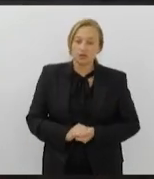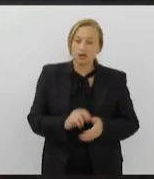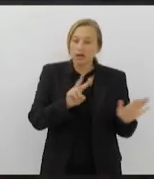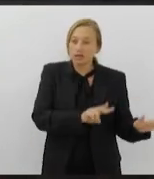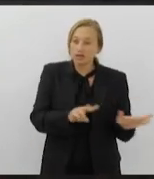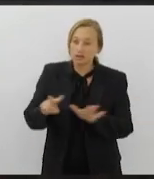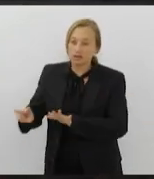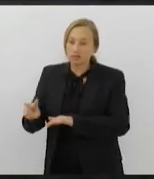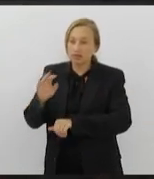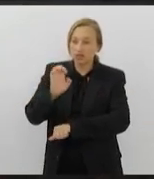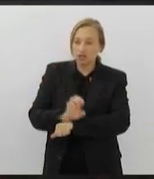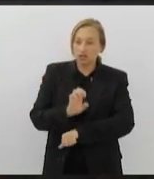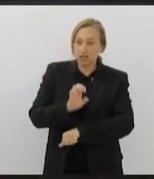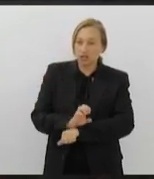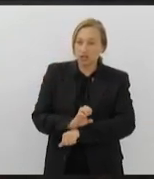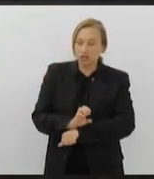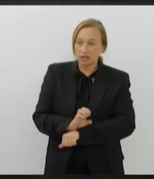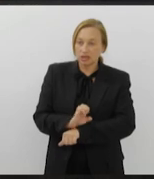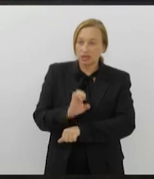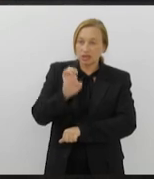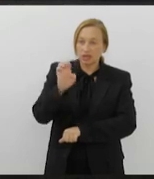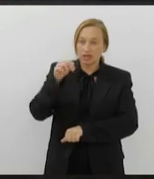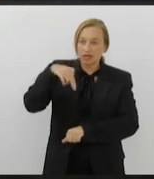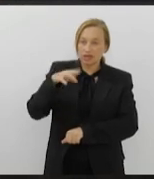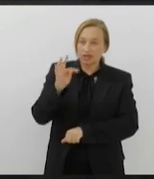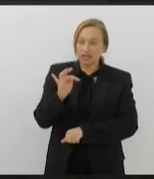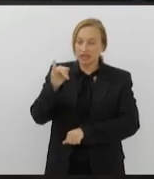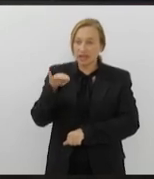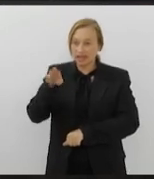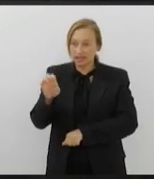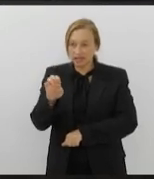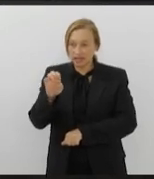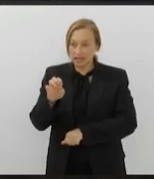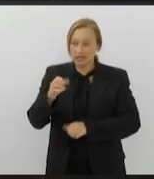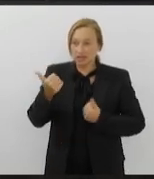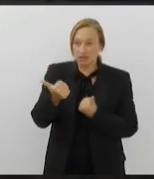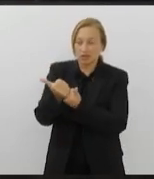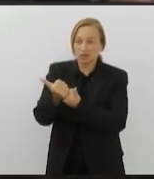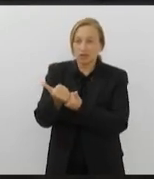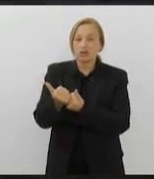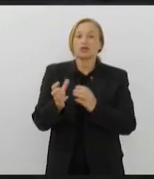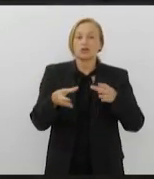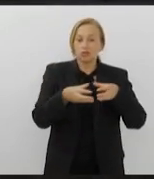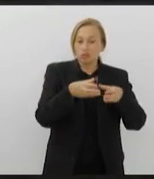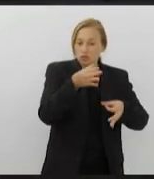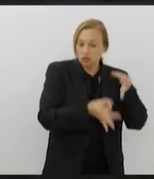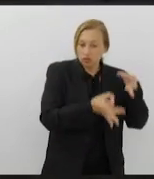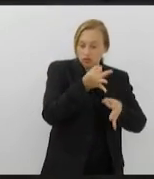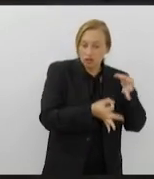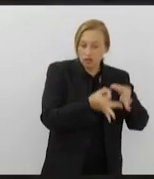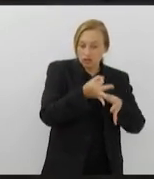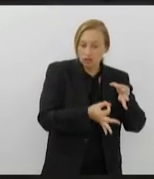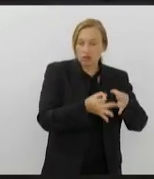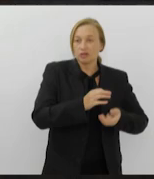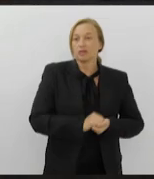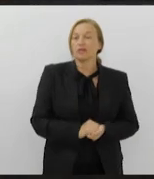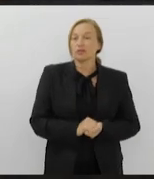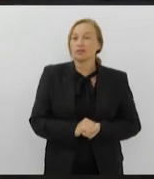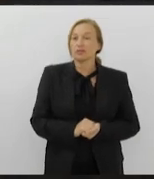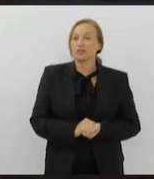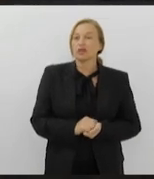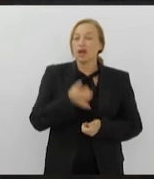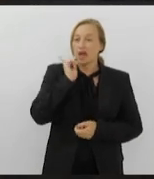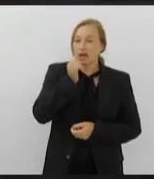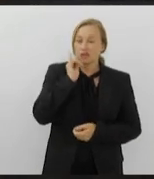Semana Estadual das Entidades Assistenciais. Parecer da Comissão de Constituição e Justiça pela juridicidade,